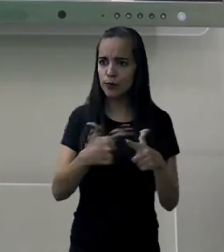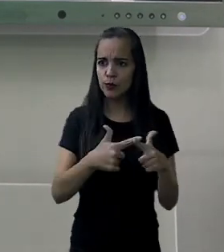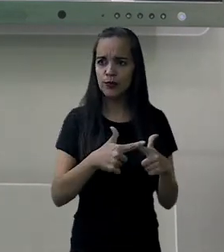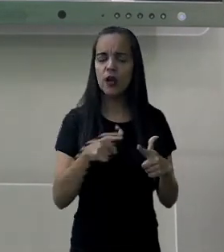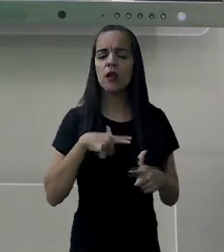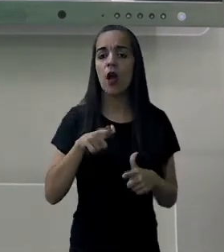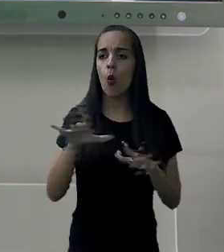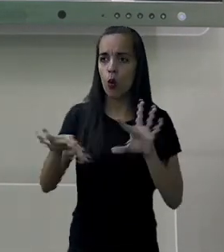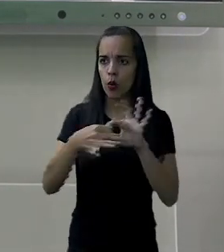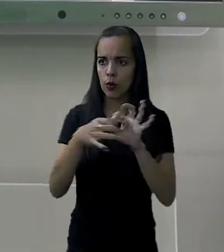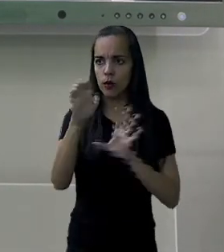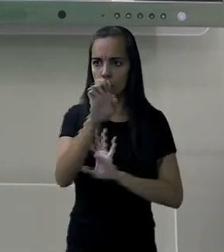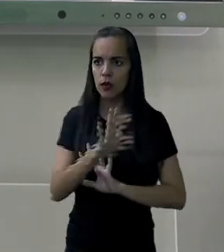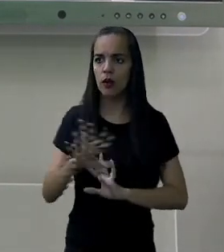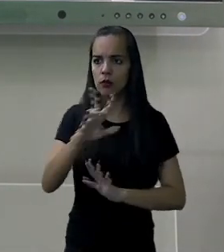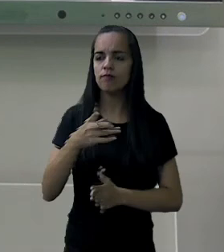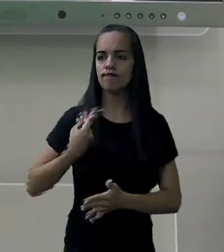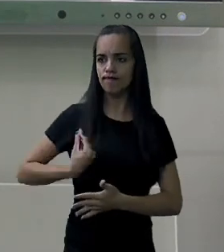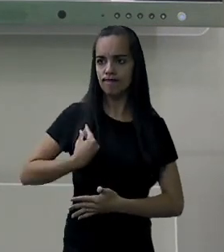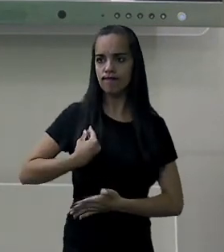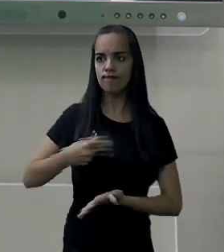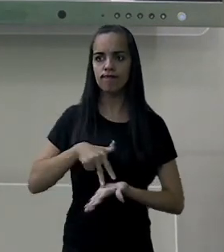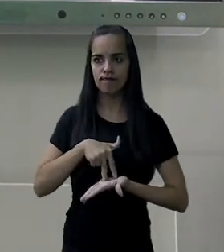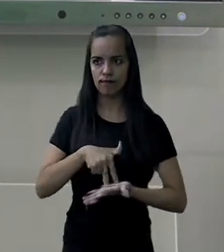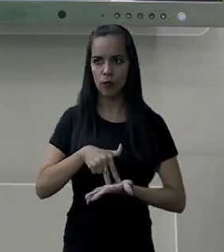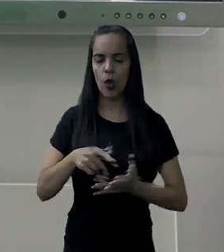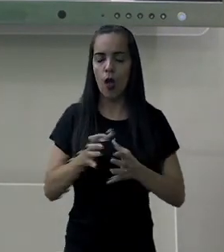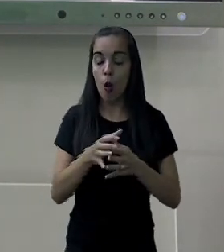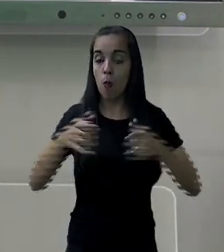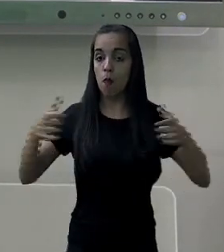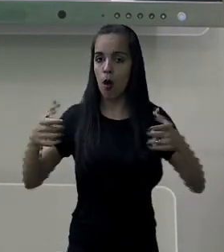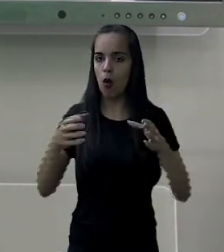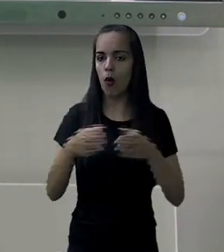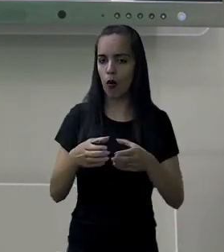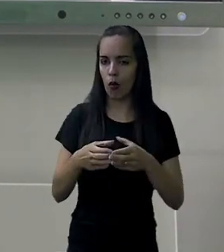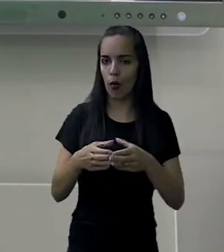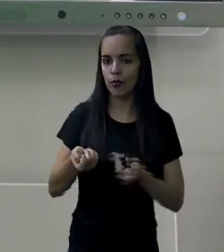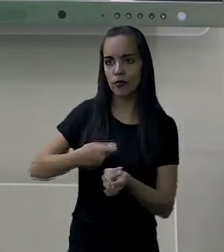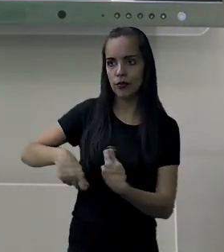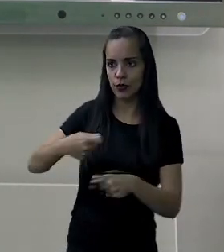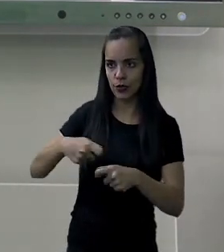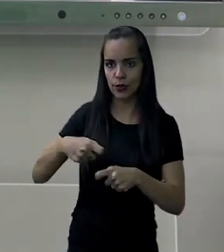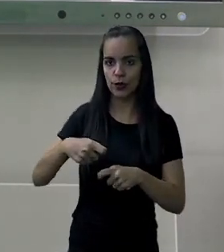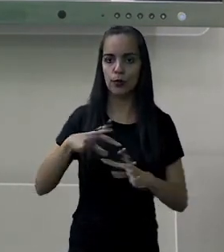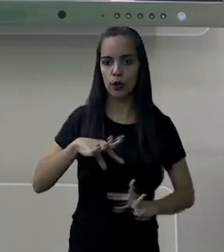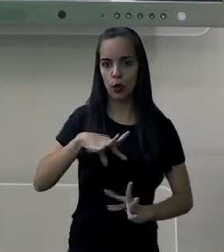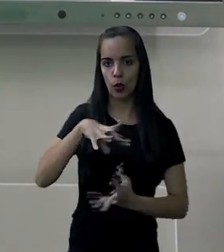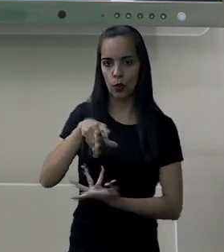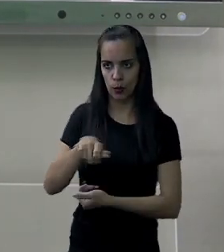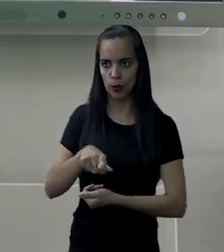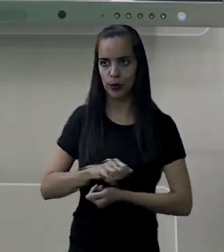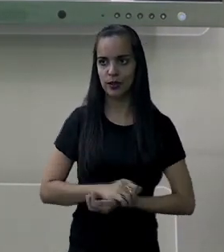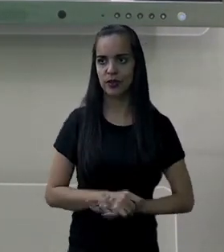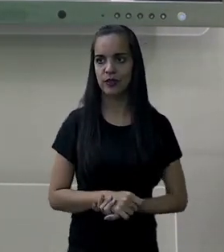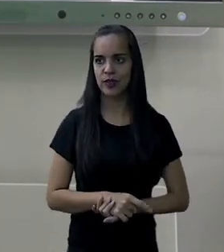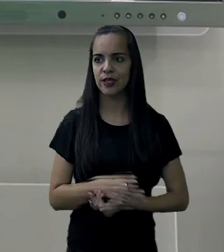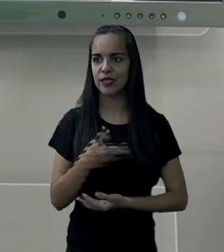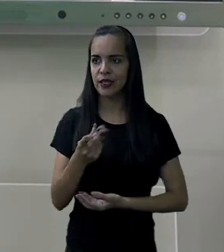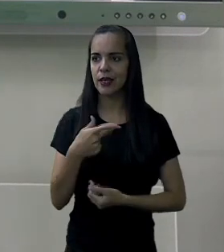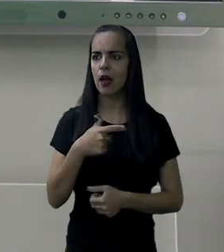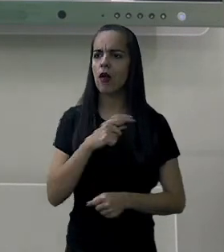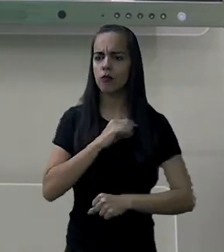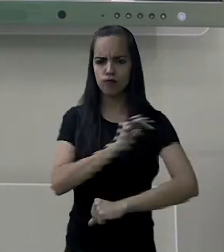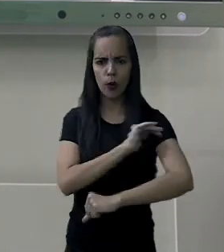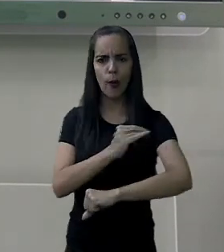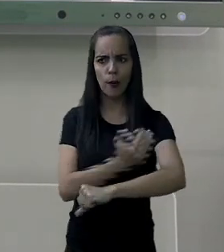União Europeia ainda é o maior bloco econômico no mundo. Tranquilo? e uma